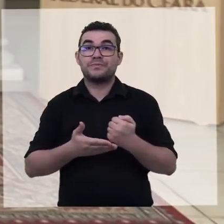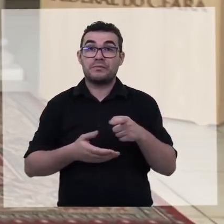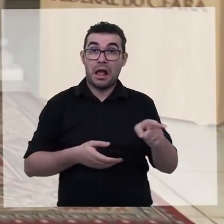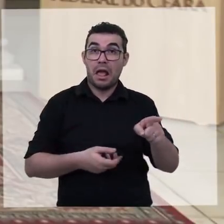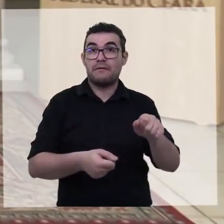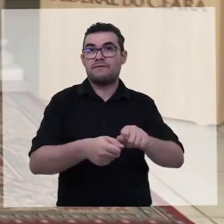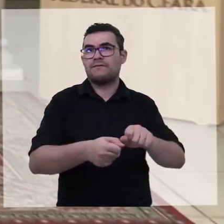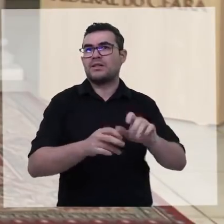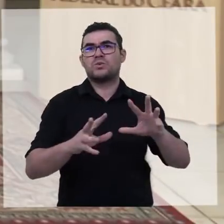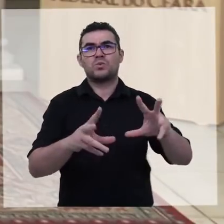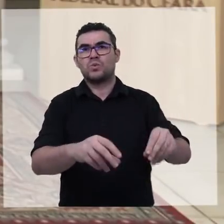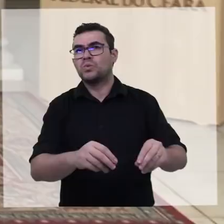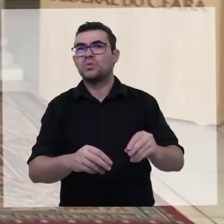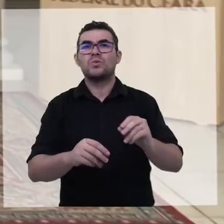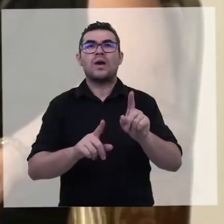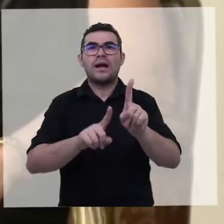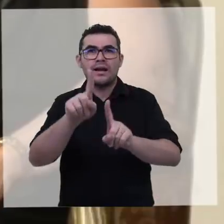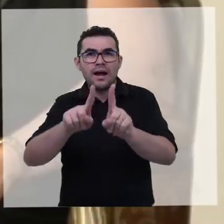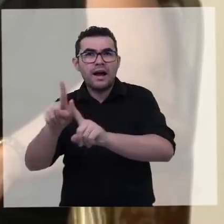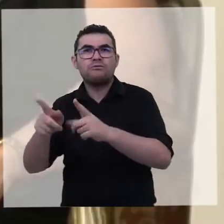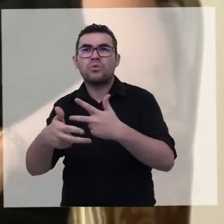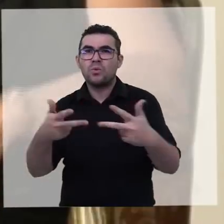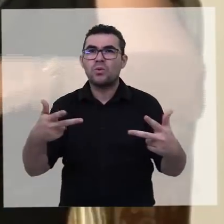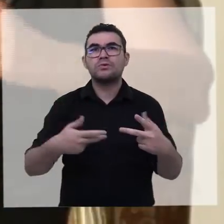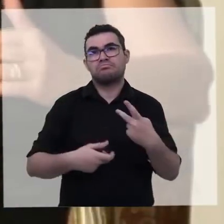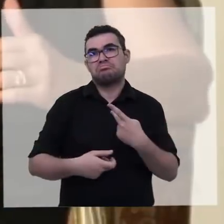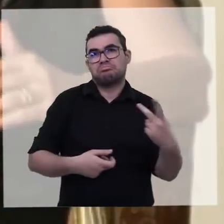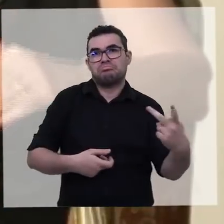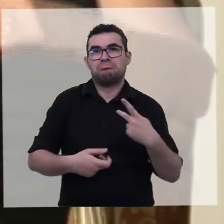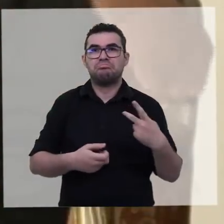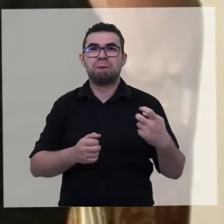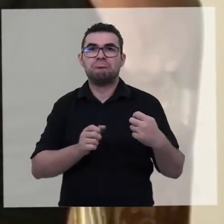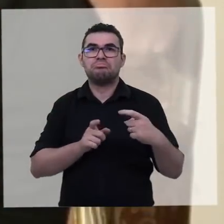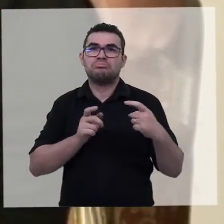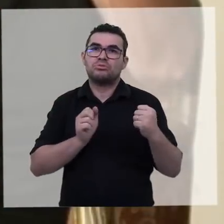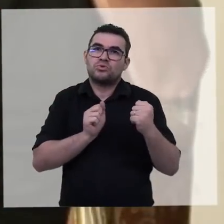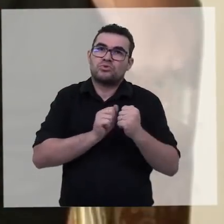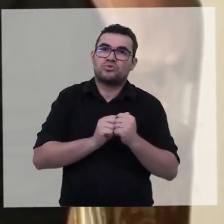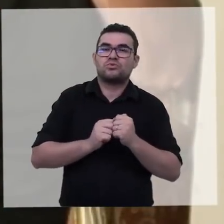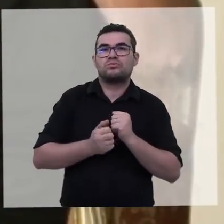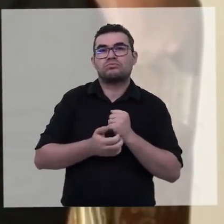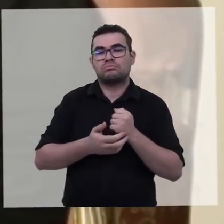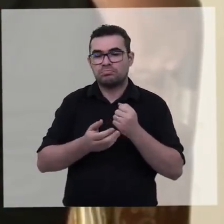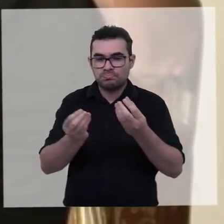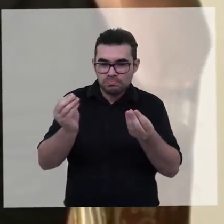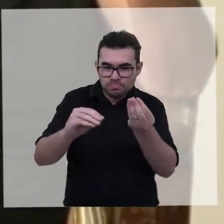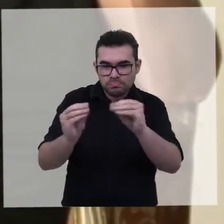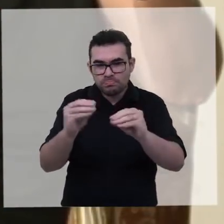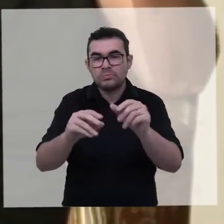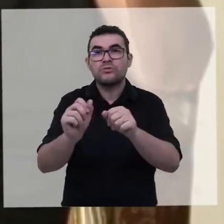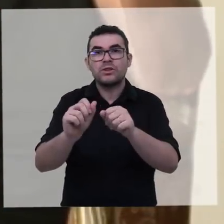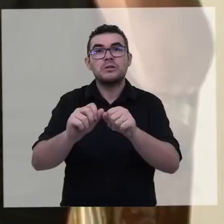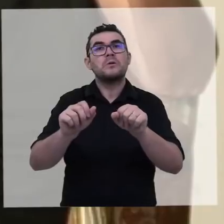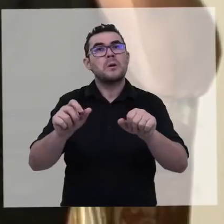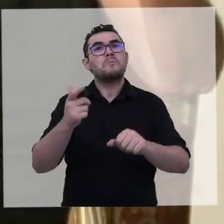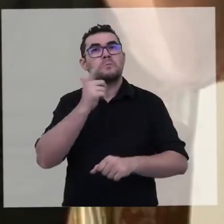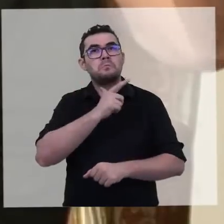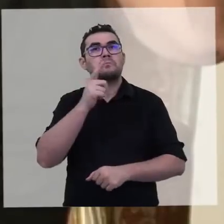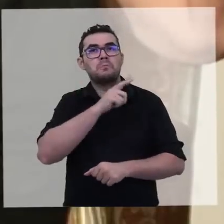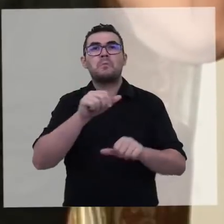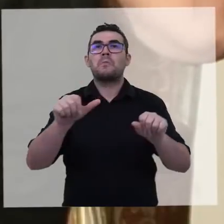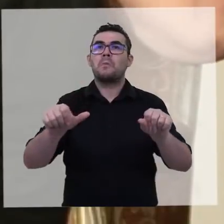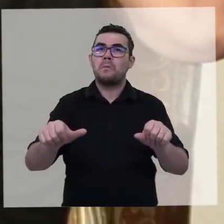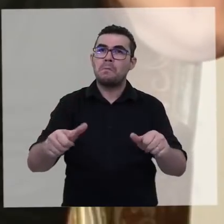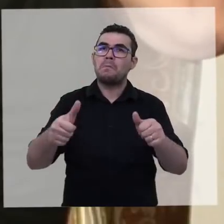esses gráficos, eu vou fazer isso para a senhora. Aí ele fez. E a revista foi melhorando, aí saiu a